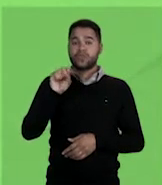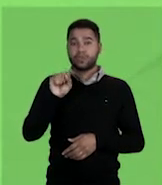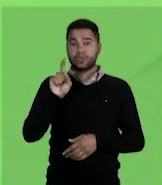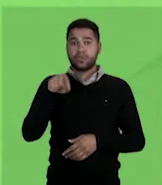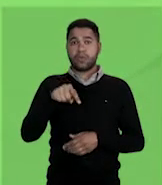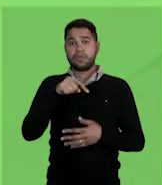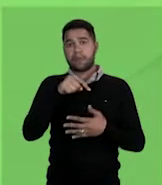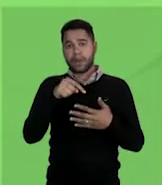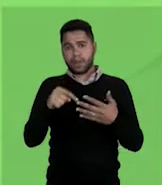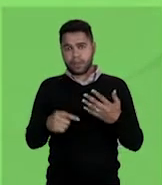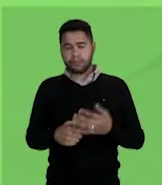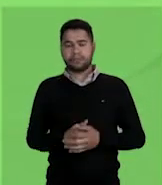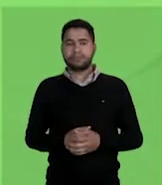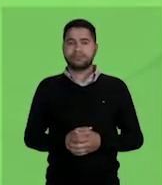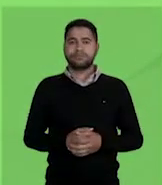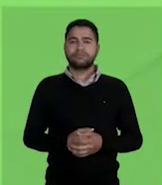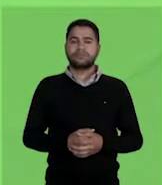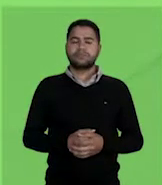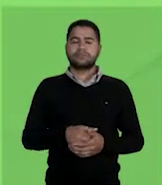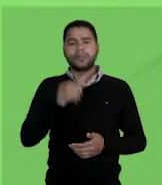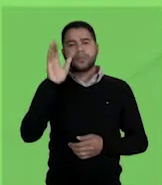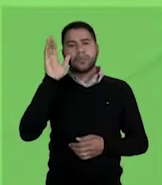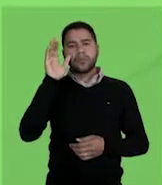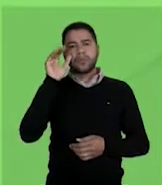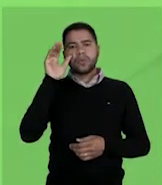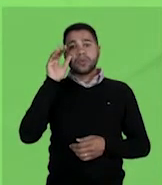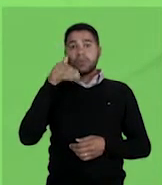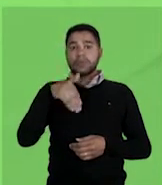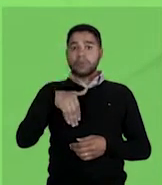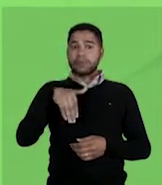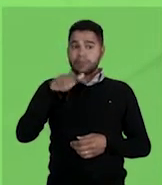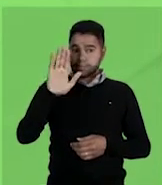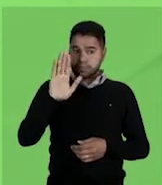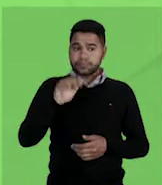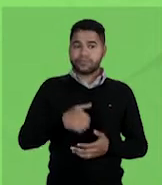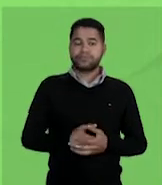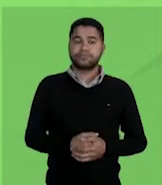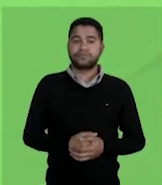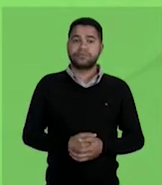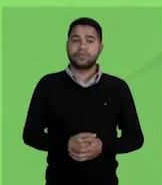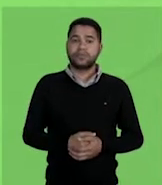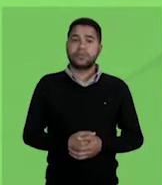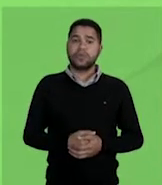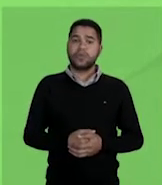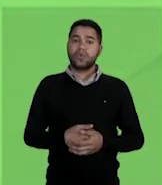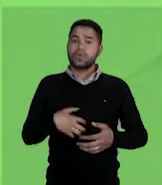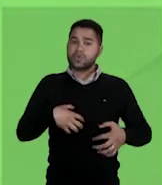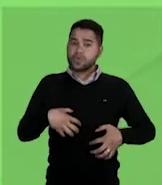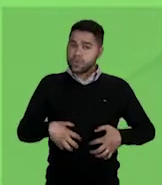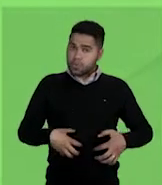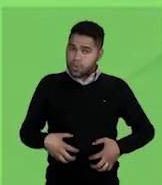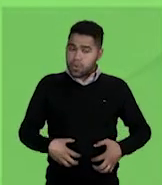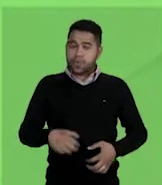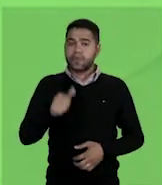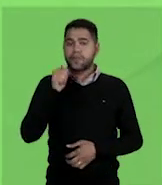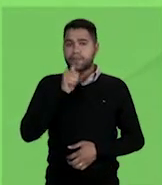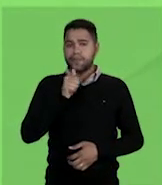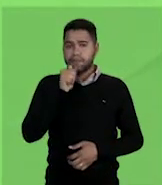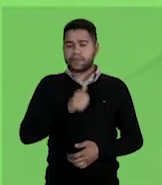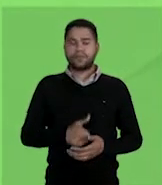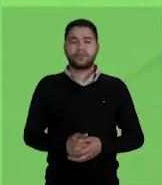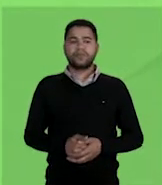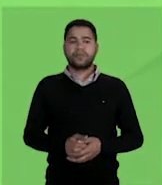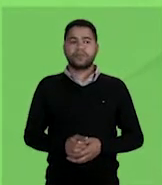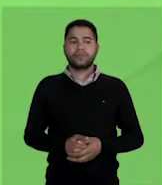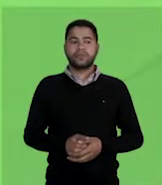de células. Então, vamos observar mais os órgãos reprodutores femininos.